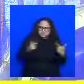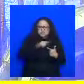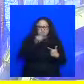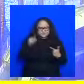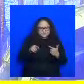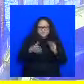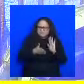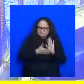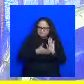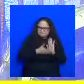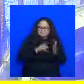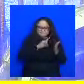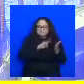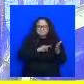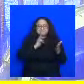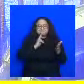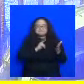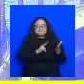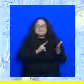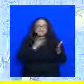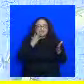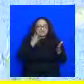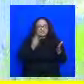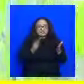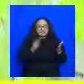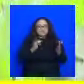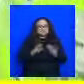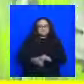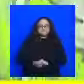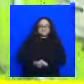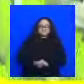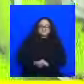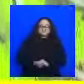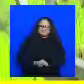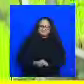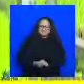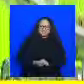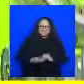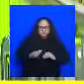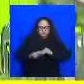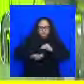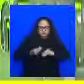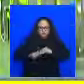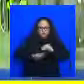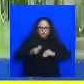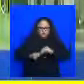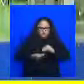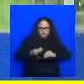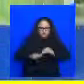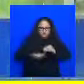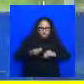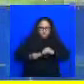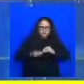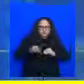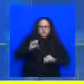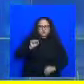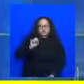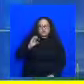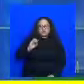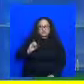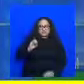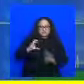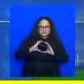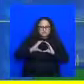apostou. Vamos lá? Valendo! Globo recarregado, embaralhando 80